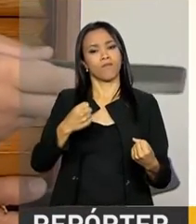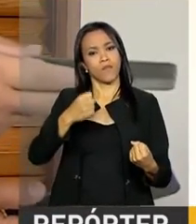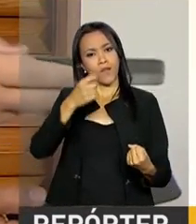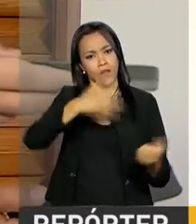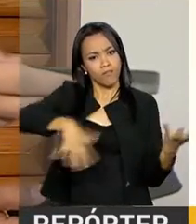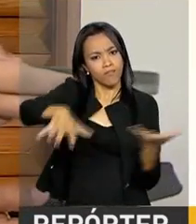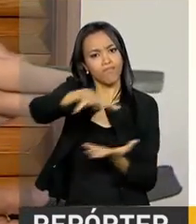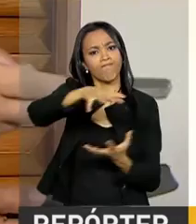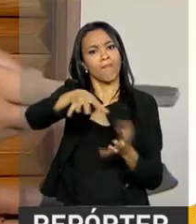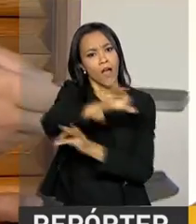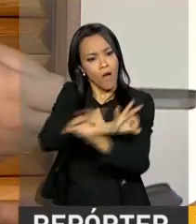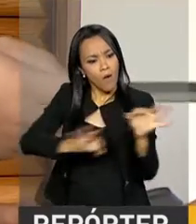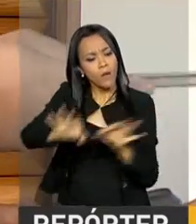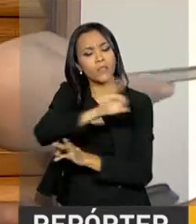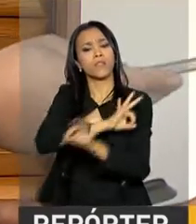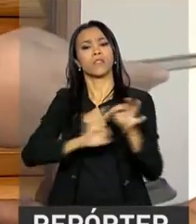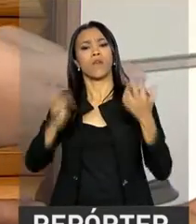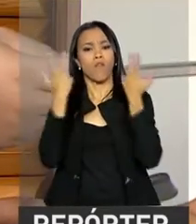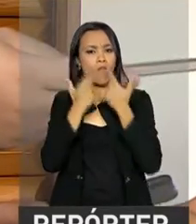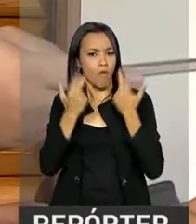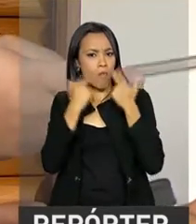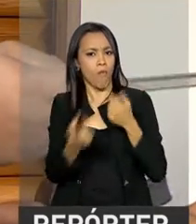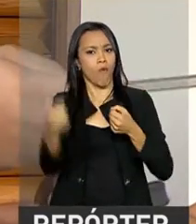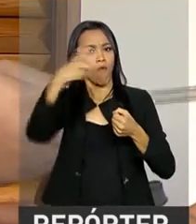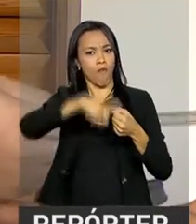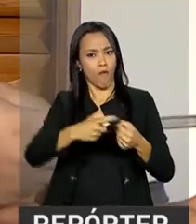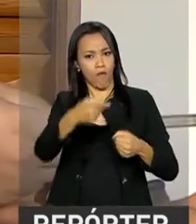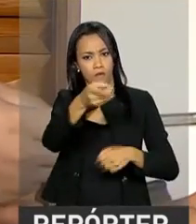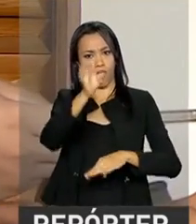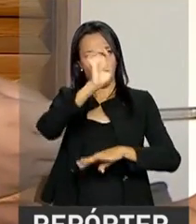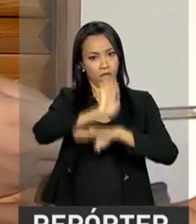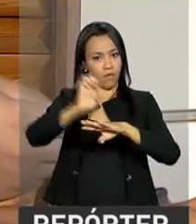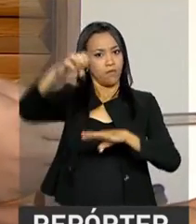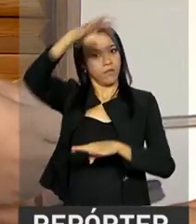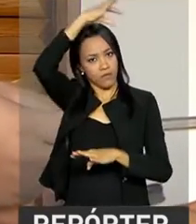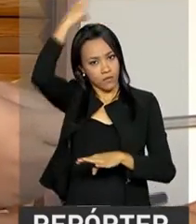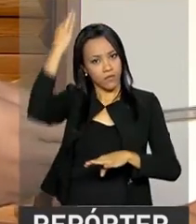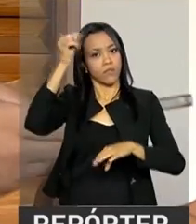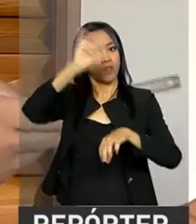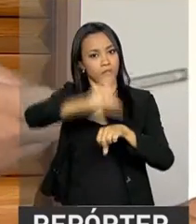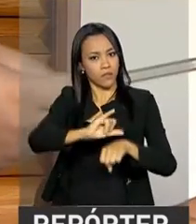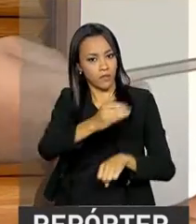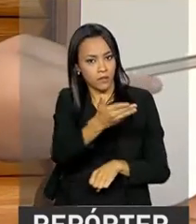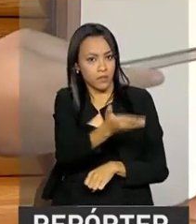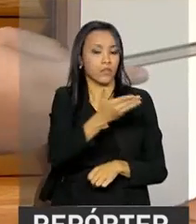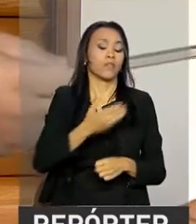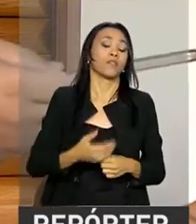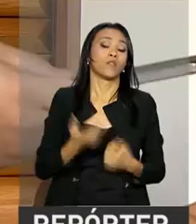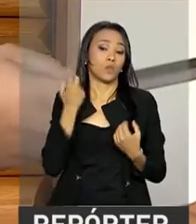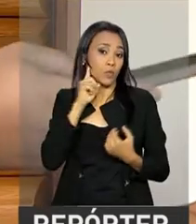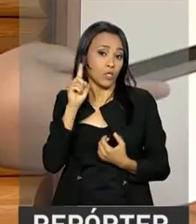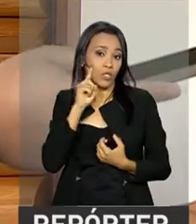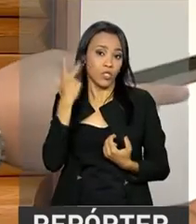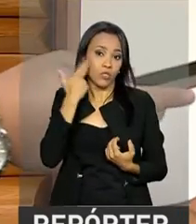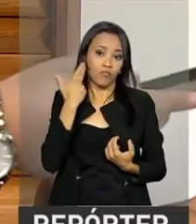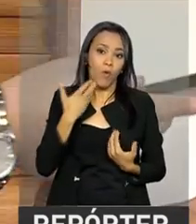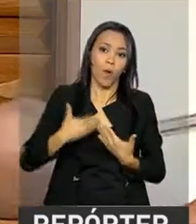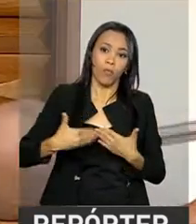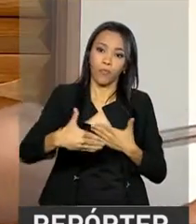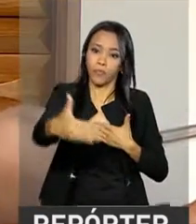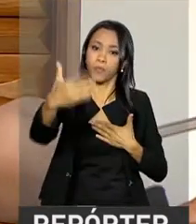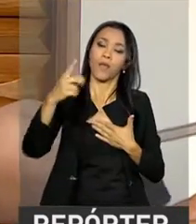está voltando a cidade volta ao normal a cidade volta a viver o seu cotidiano e para nós é isso que